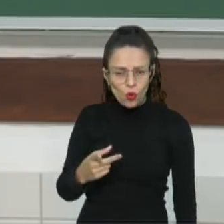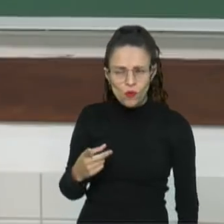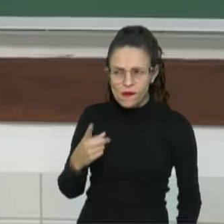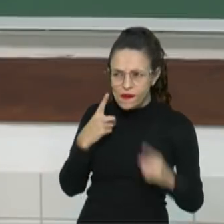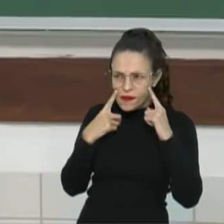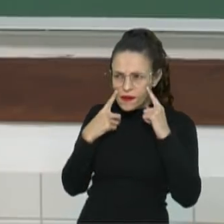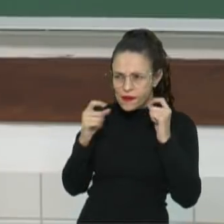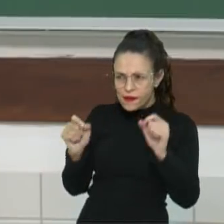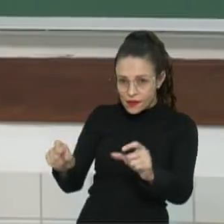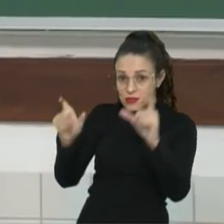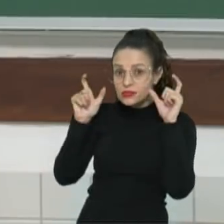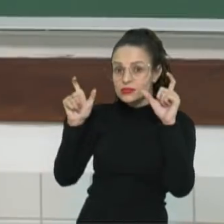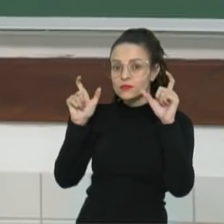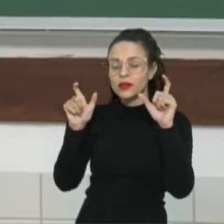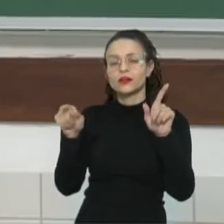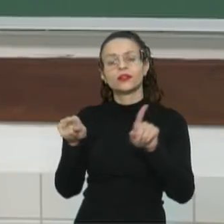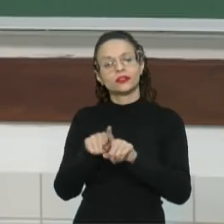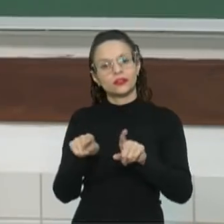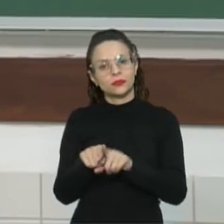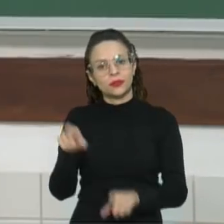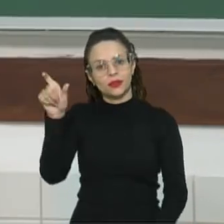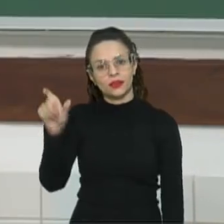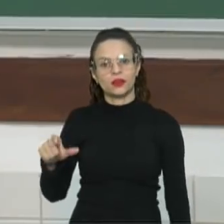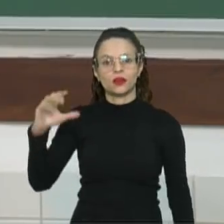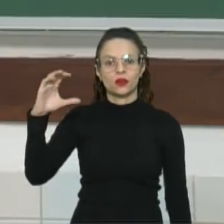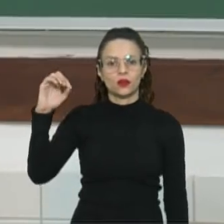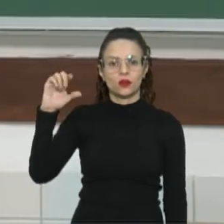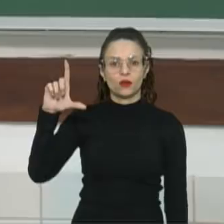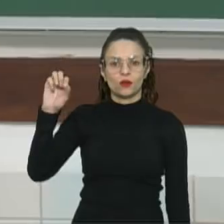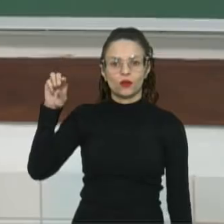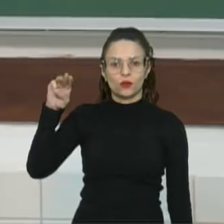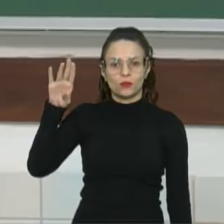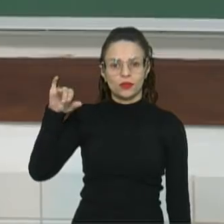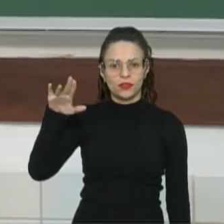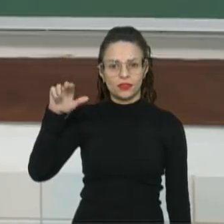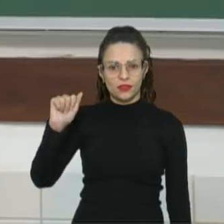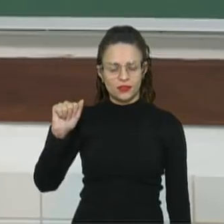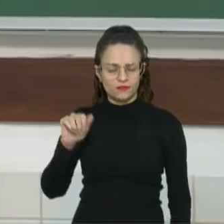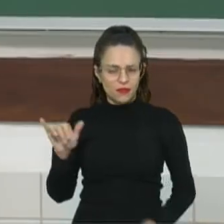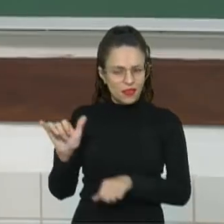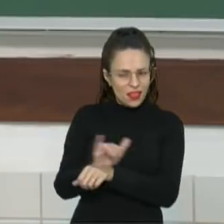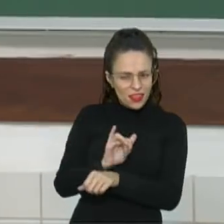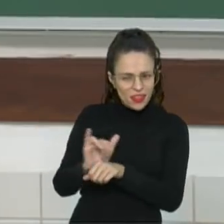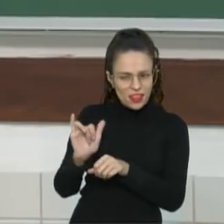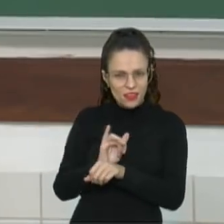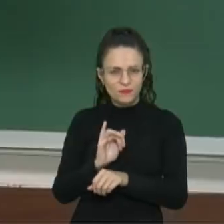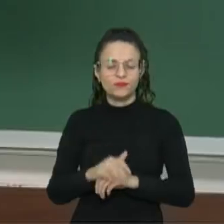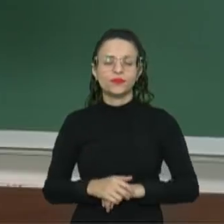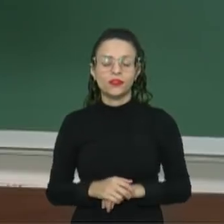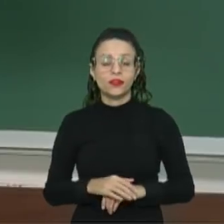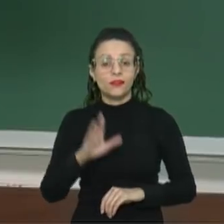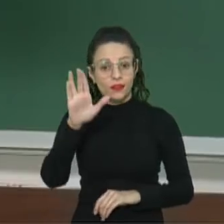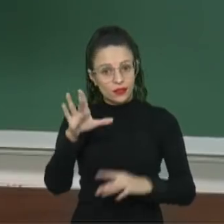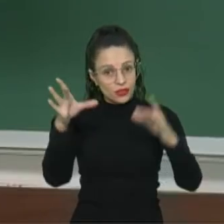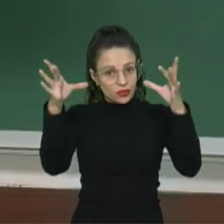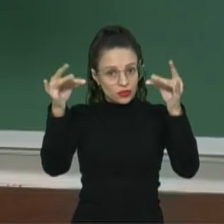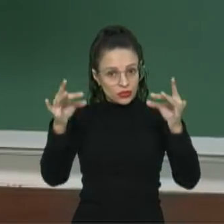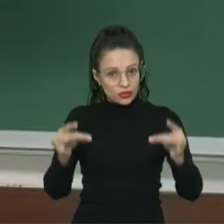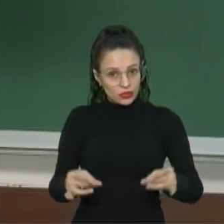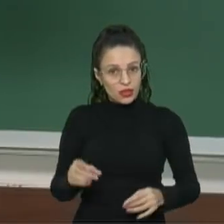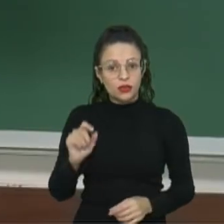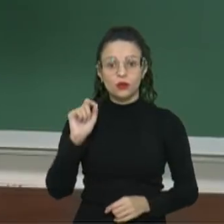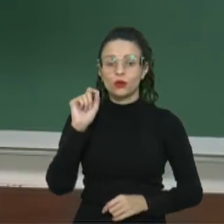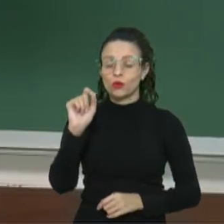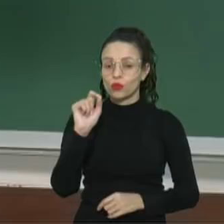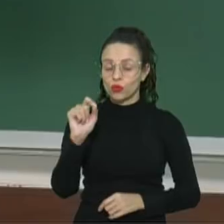como o Arlequim, e a Colombina, né, que era parceira das tramóias junto com o Arlequim. Um detalhe é